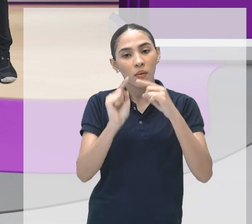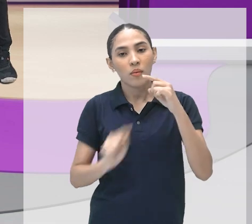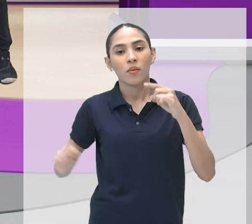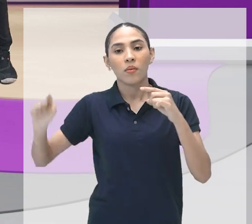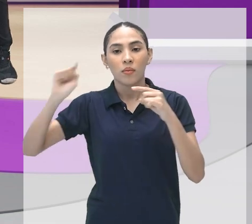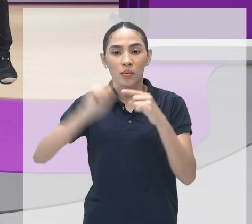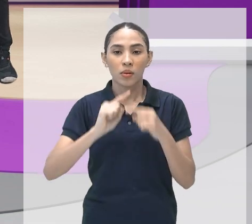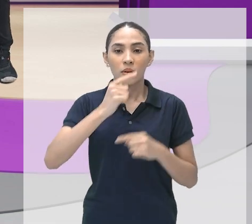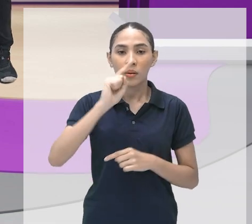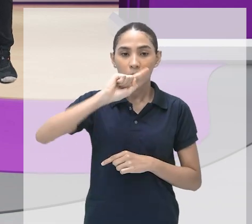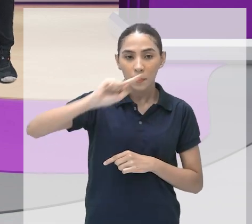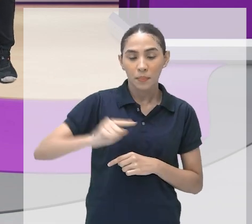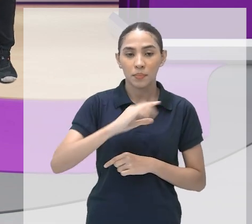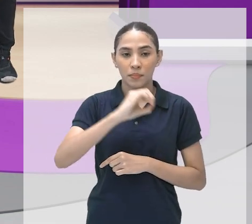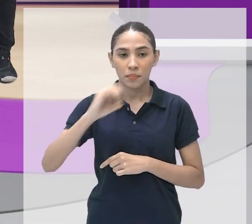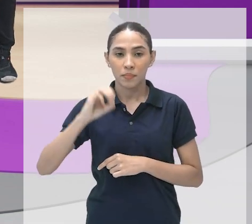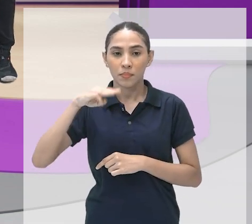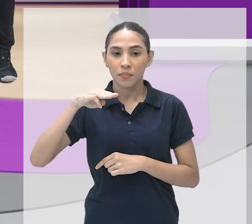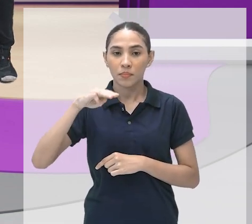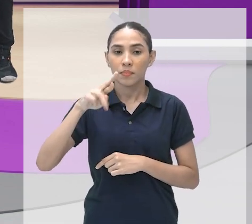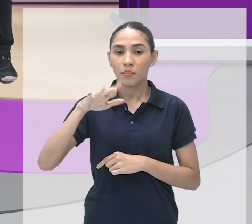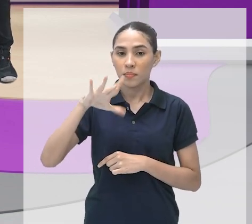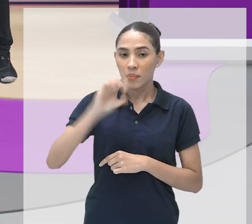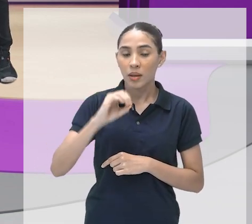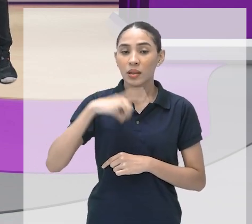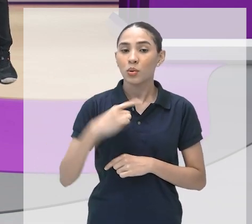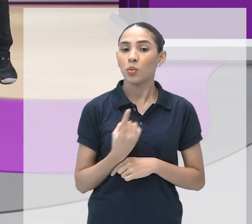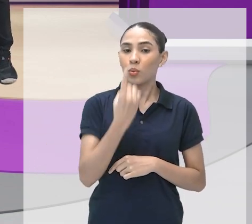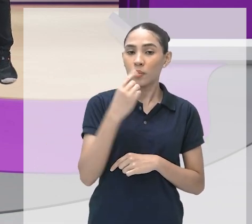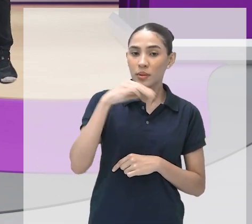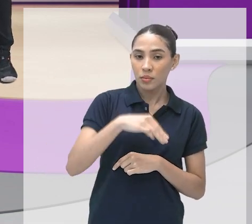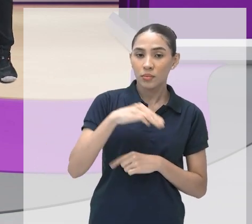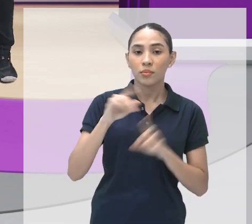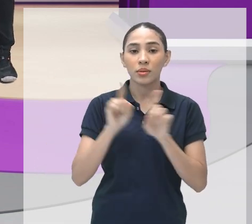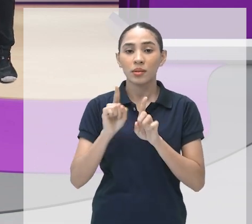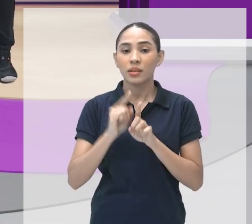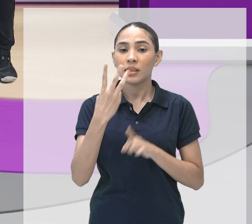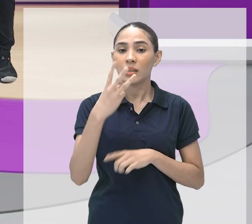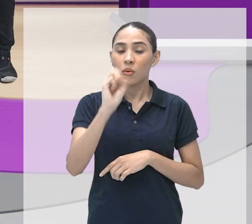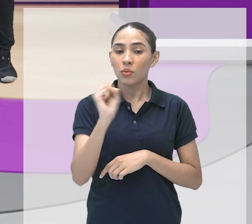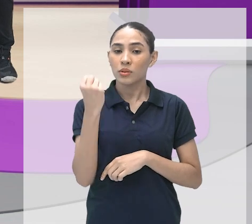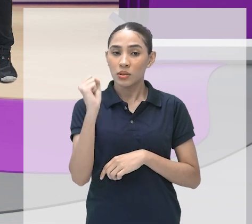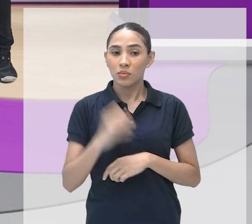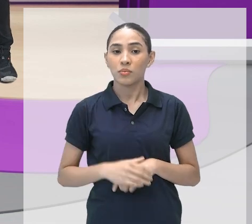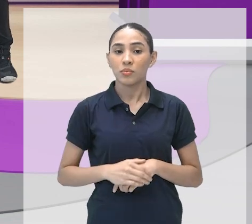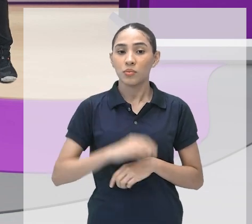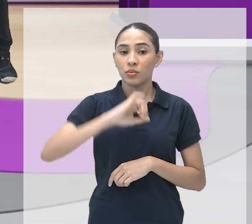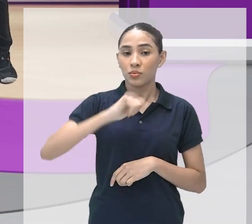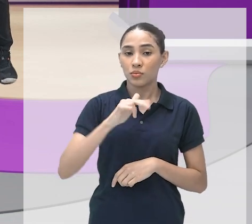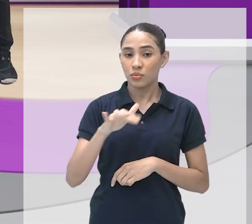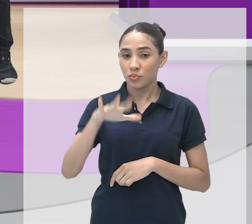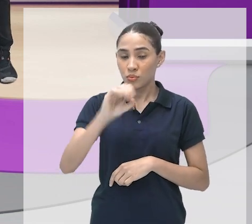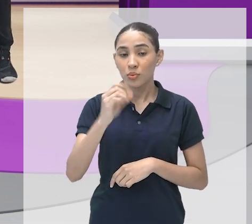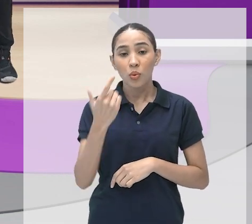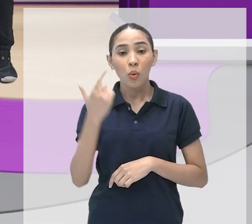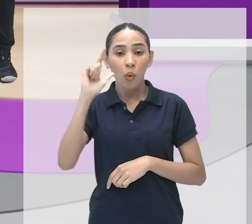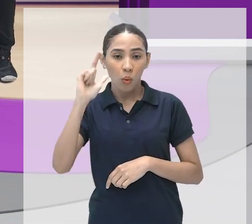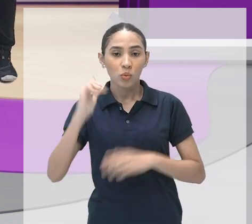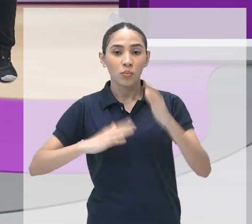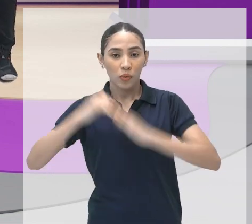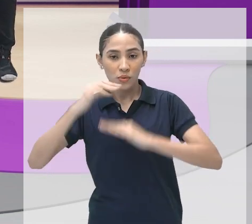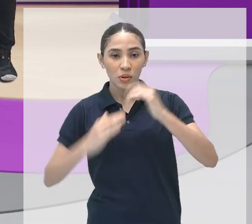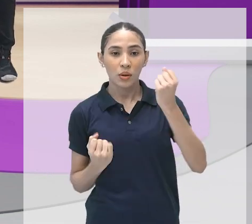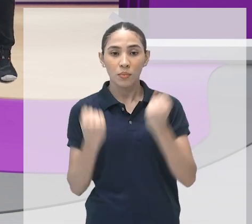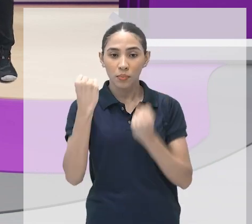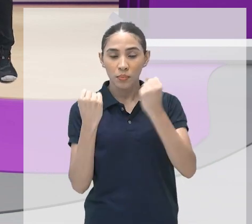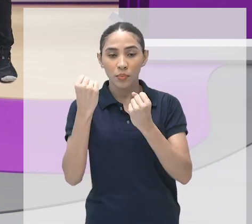num circuito de 1.000 metros com apenas 1 minuto e 38 segundos, enquanto Júlio, outro piloto, cruza a linha